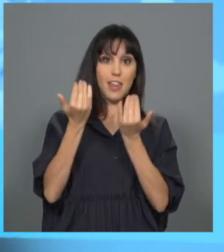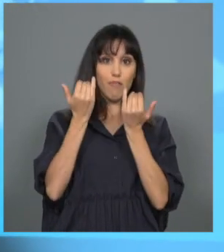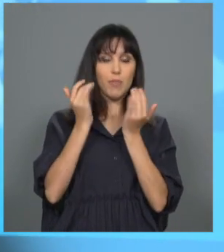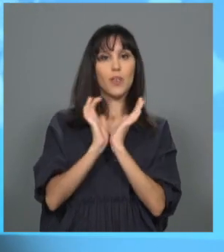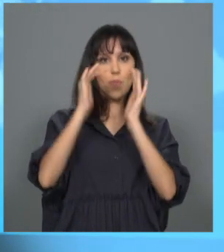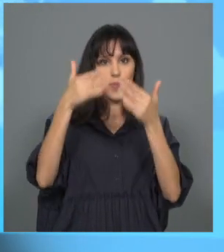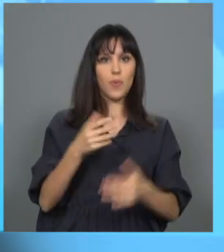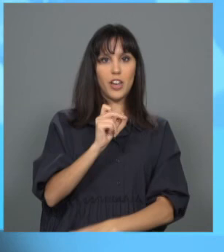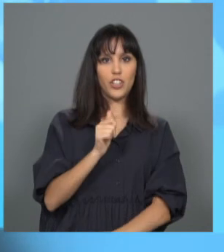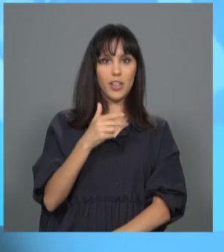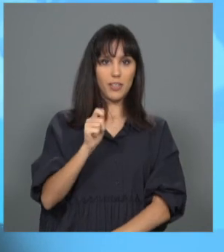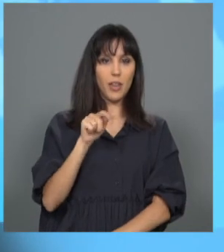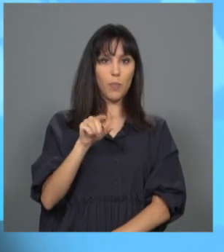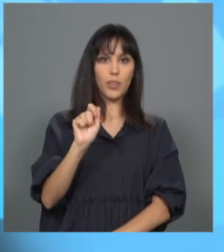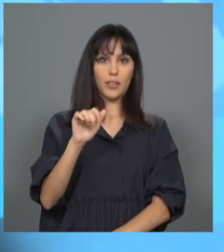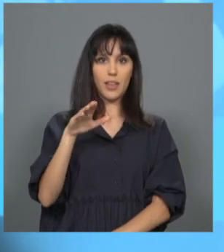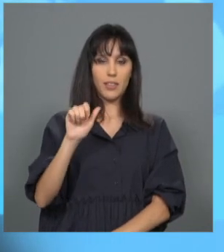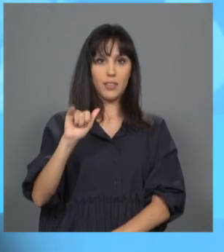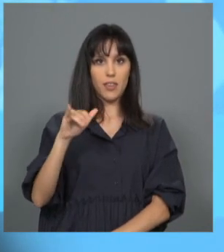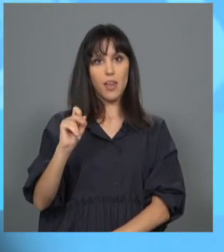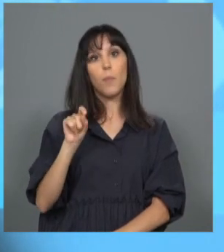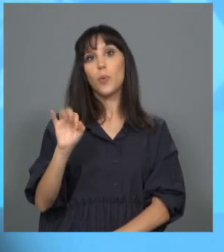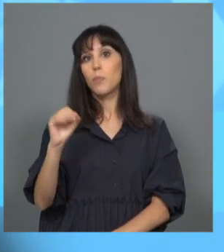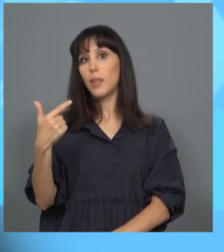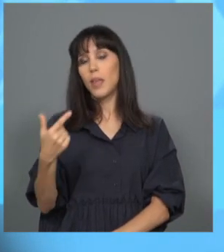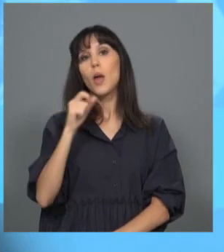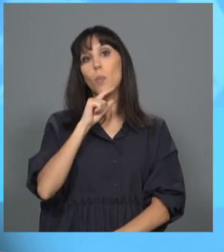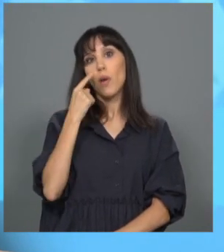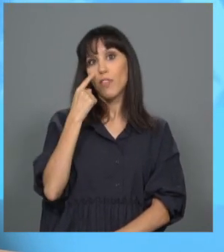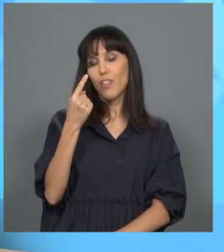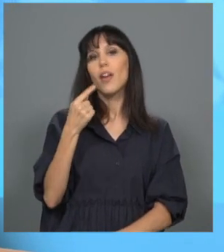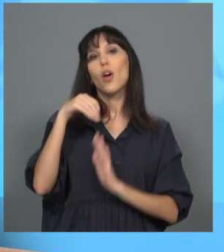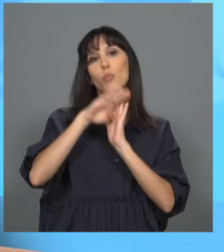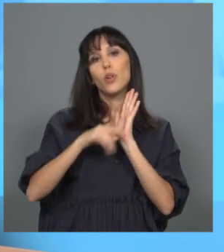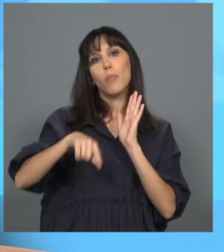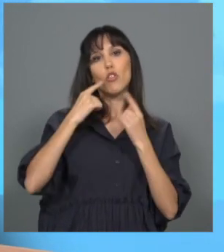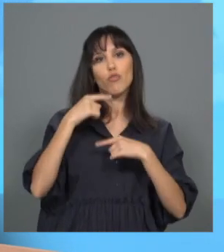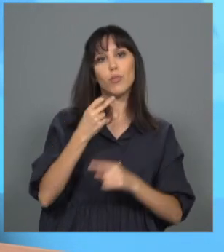portal agência.eclesia.pt, onde pode também rever os programas que emitimos na